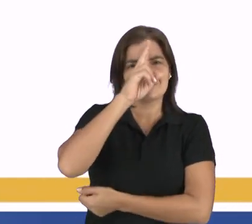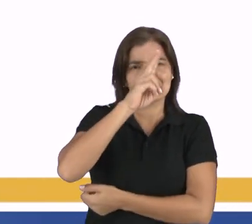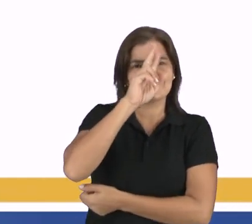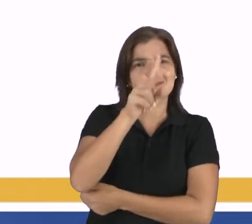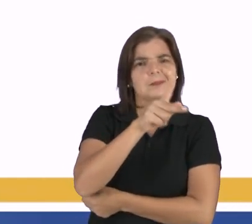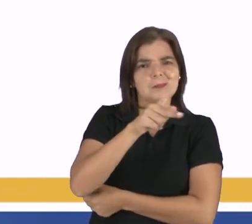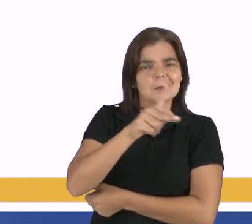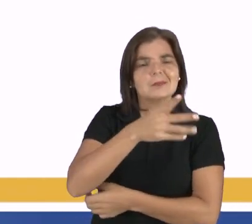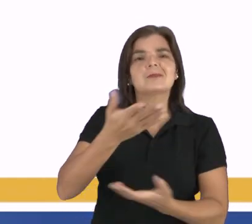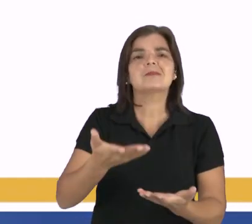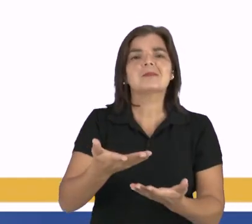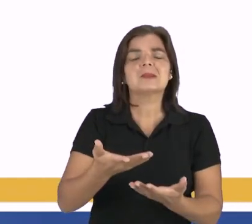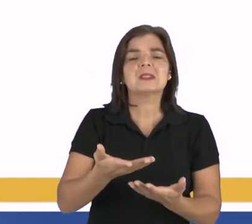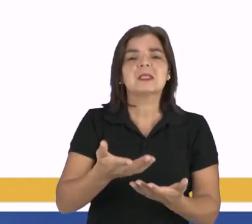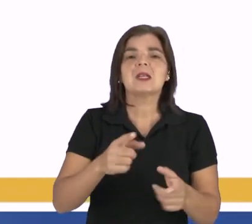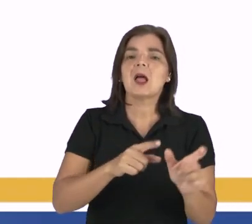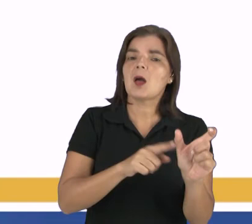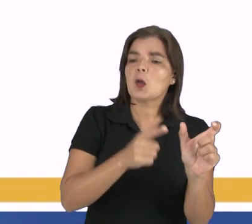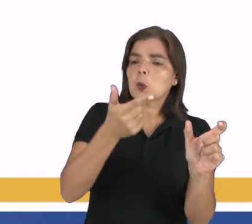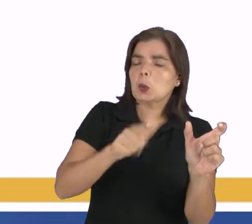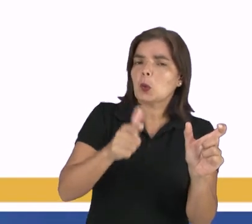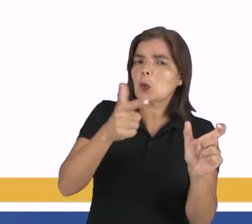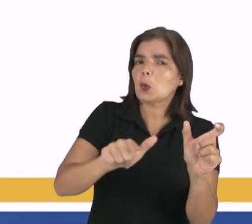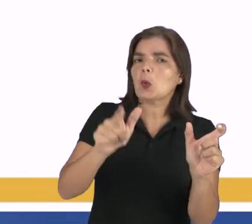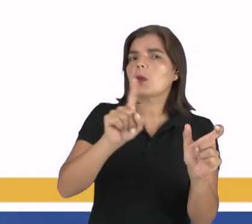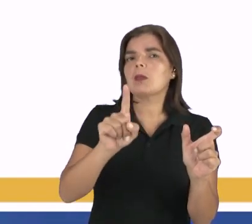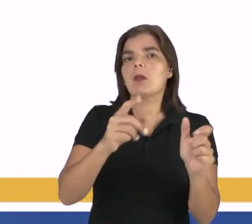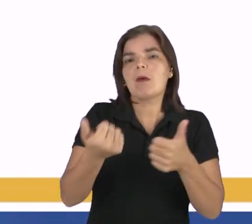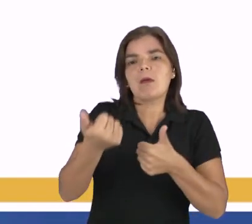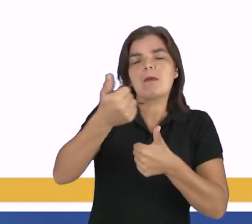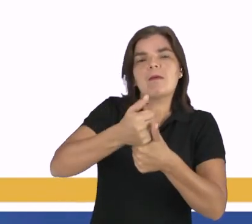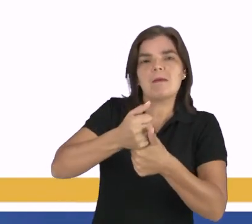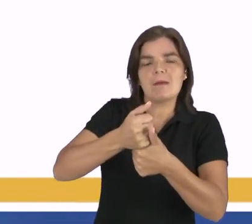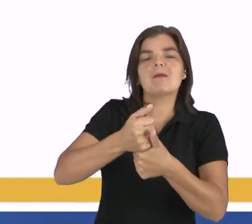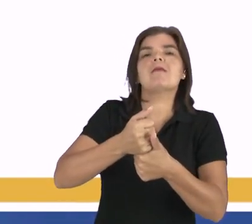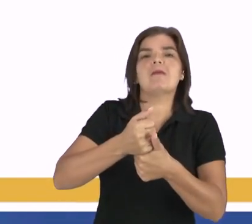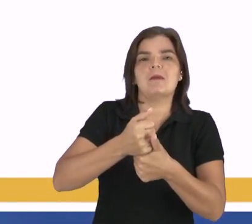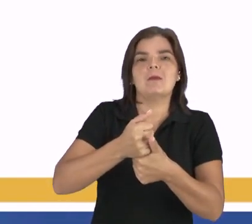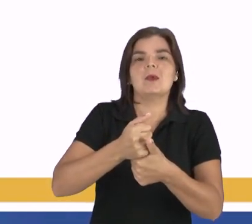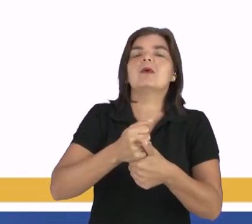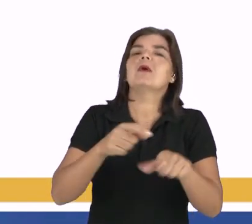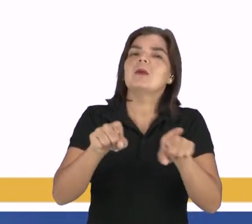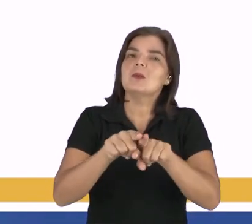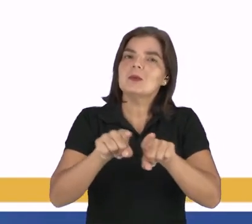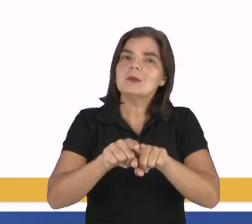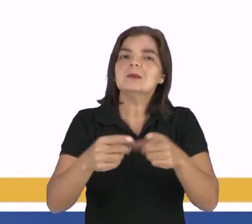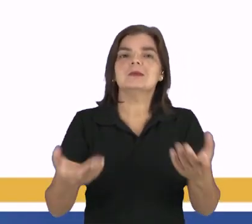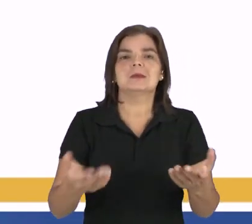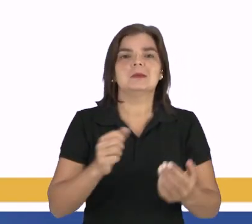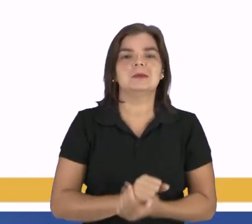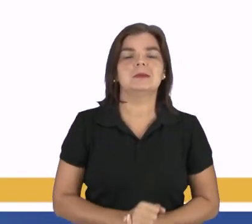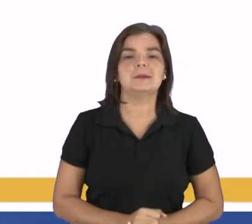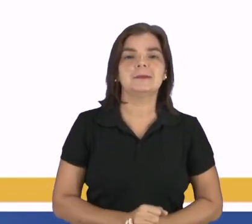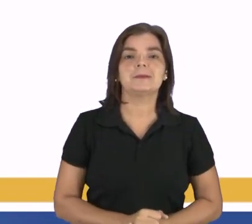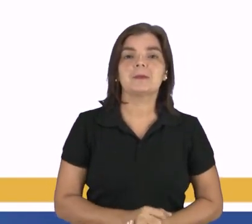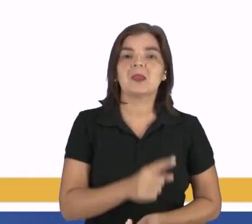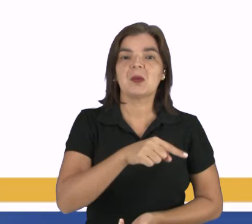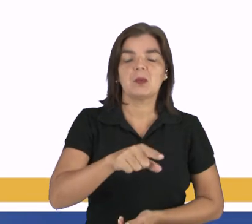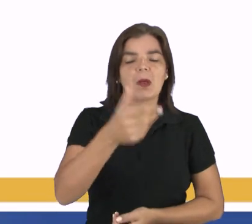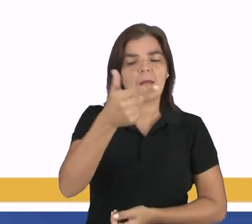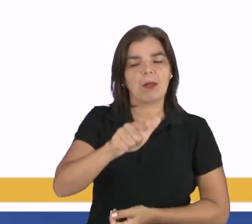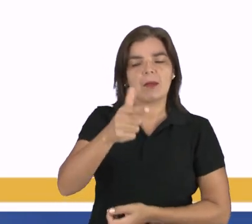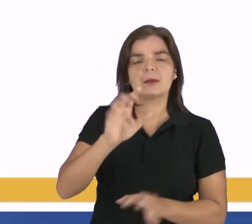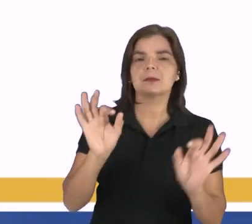quando o professor fala? Não coloca essa palavra de novo. Pega um sinônimo, substitua, para não